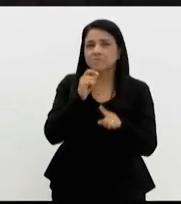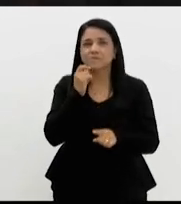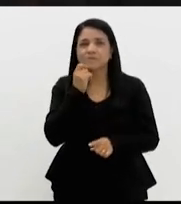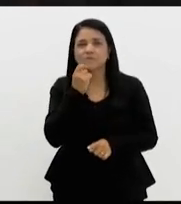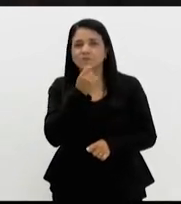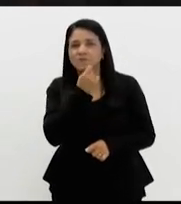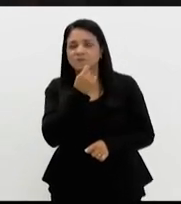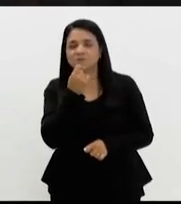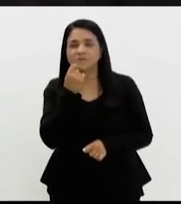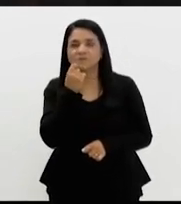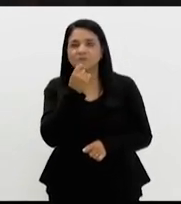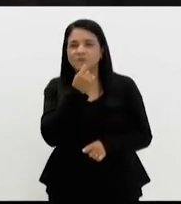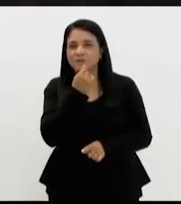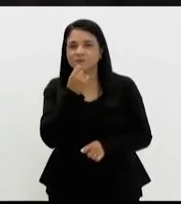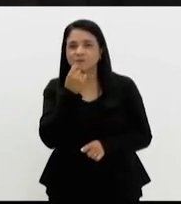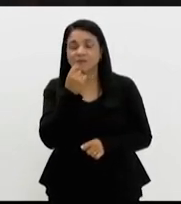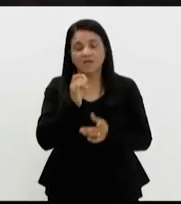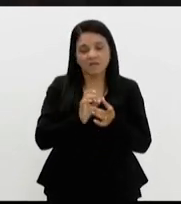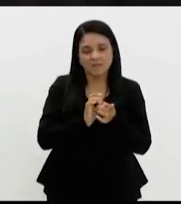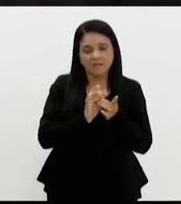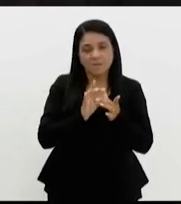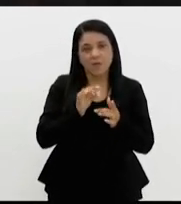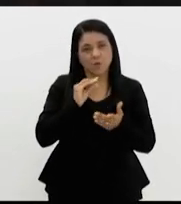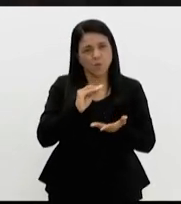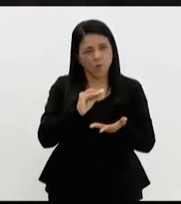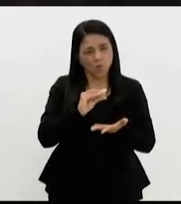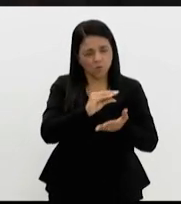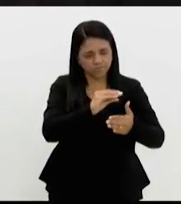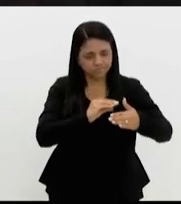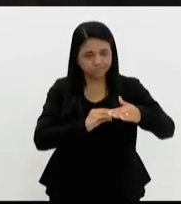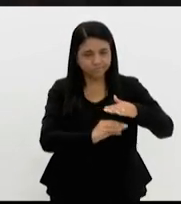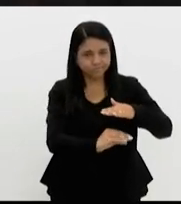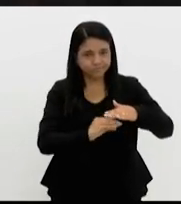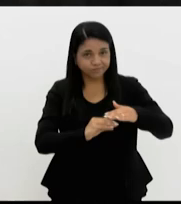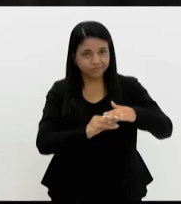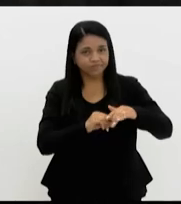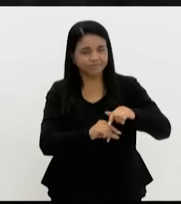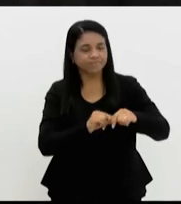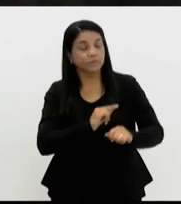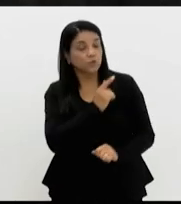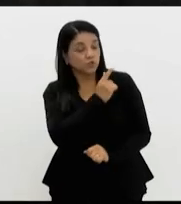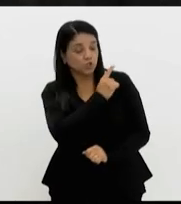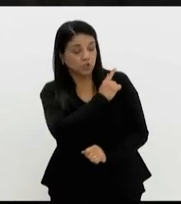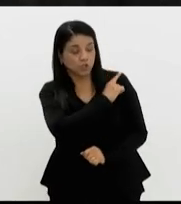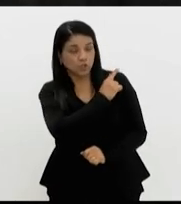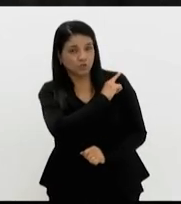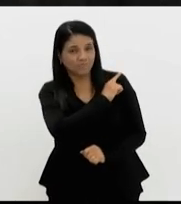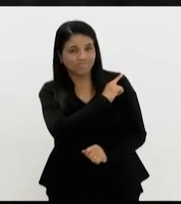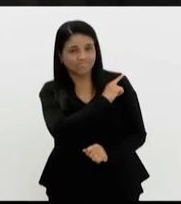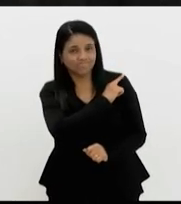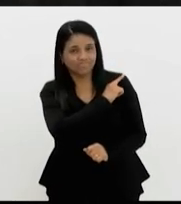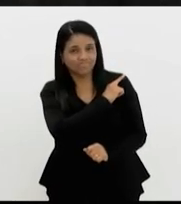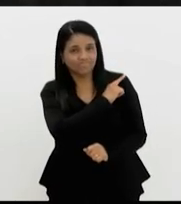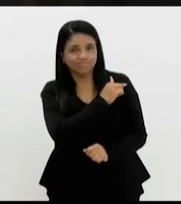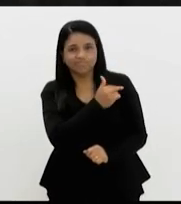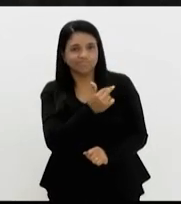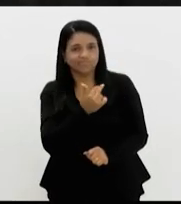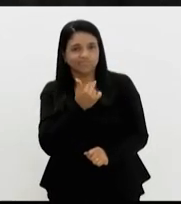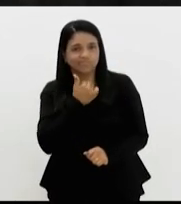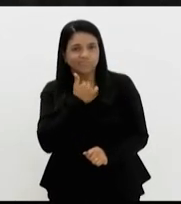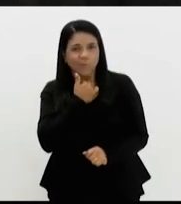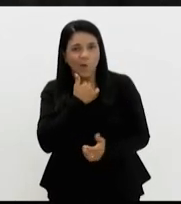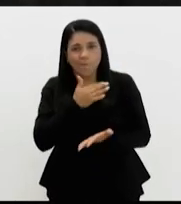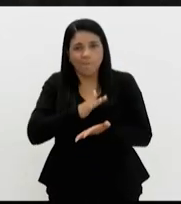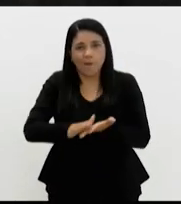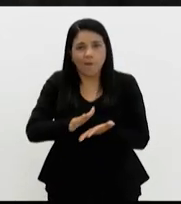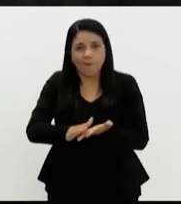eles descontingenciam um pedaço. Aí o gestor não tem capacidade de gastar tudo que